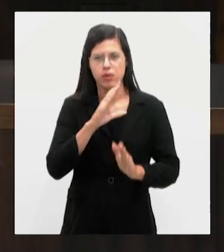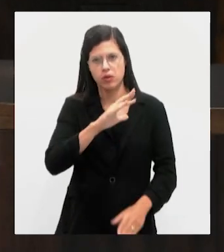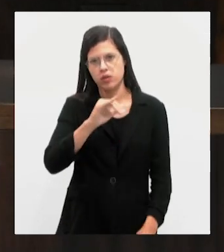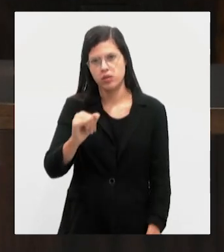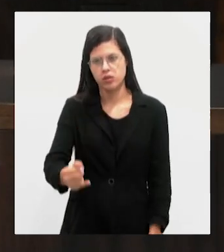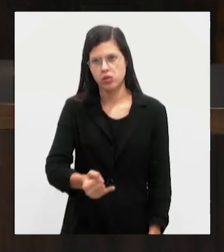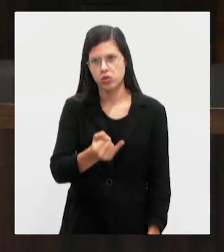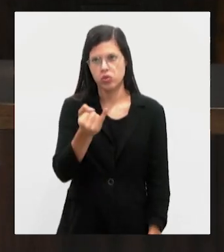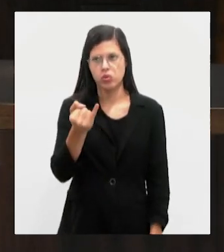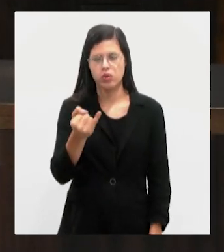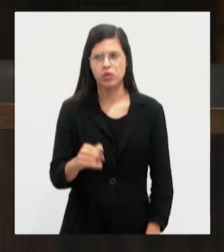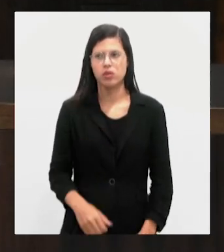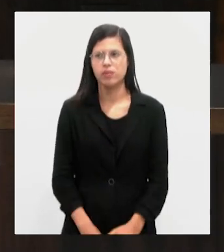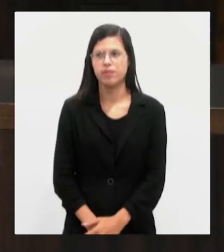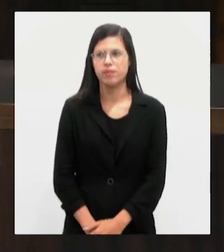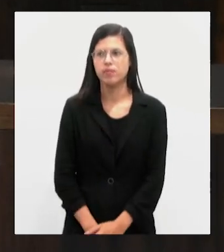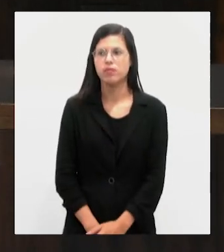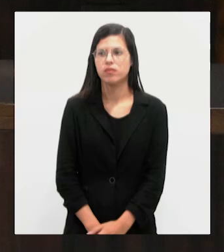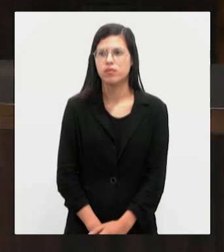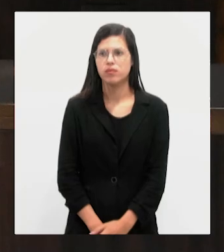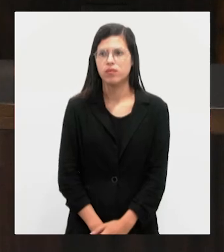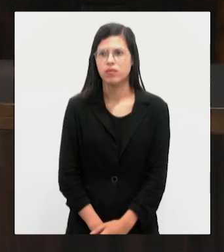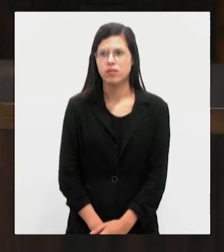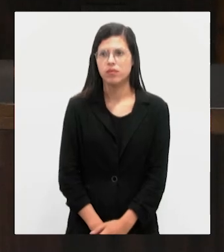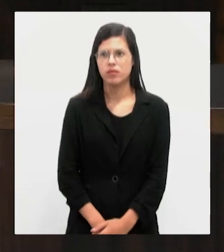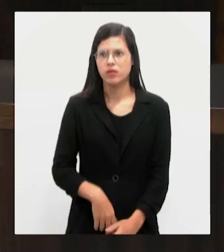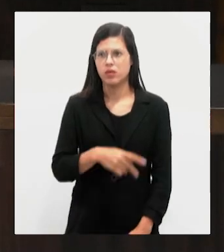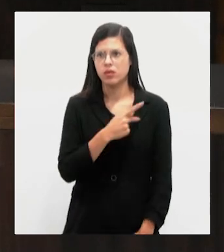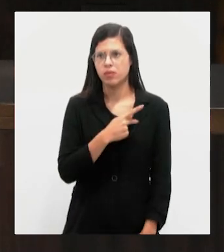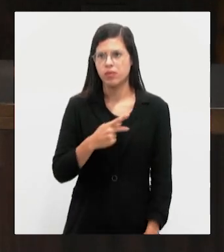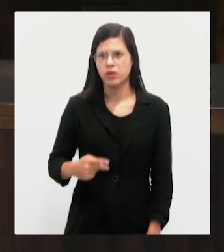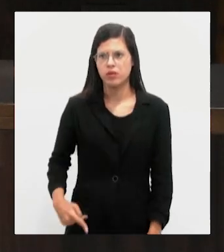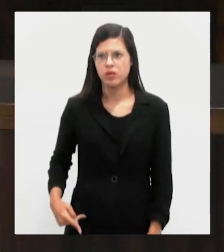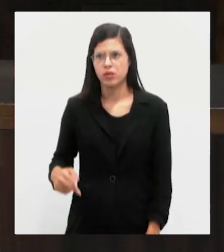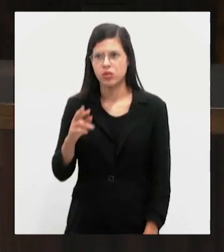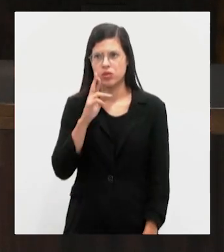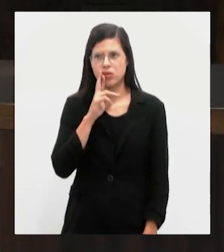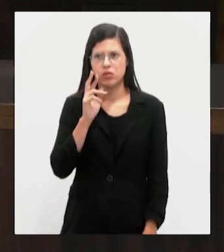pela Comissão de Constituição e Justiça, presidente Rodrigo Amorim.